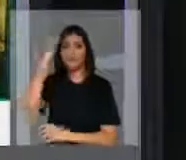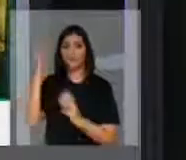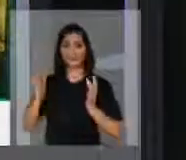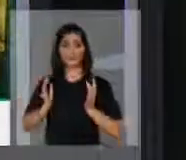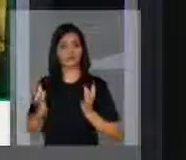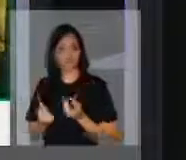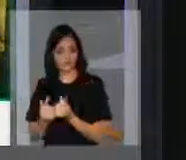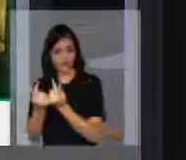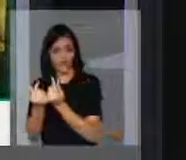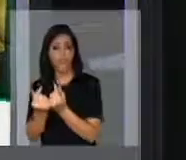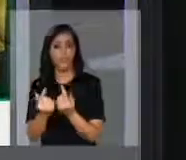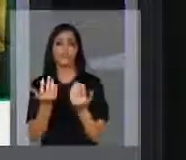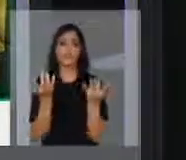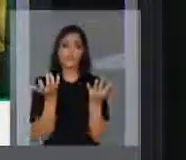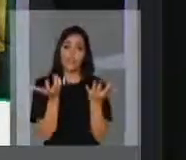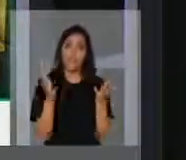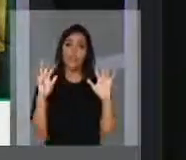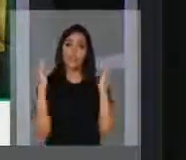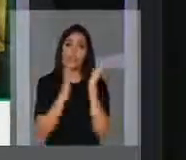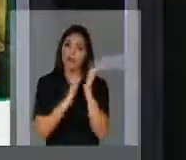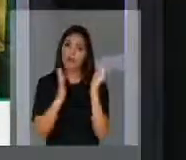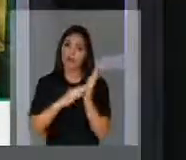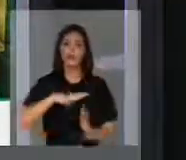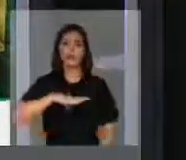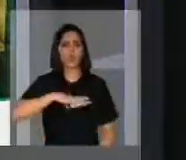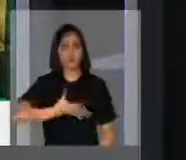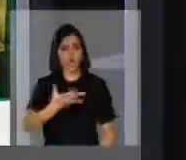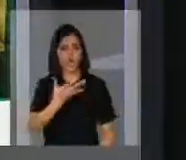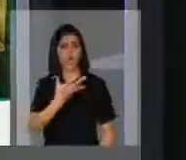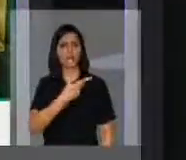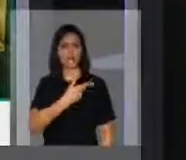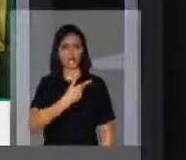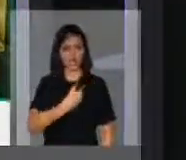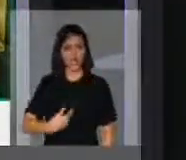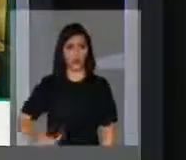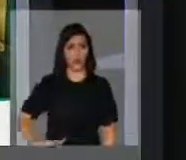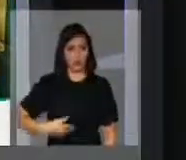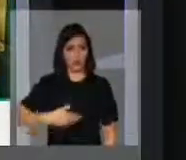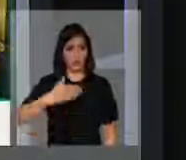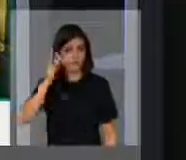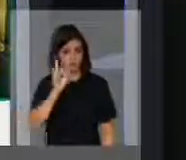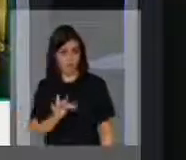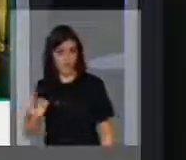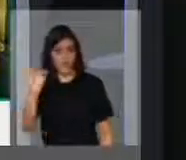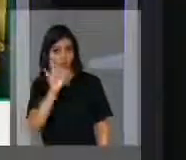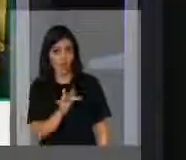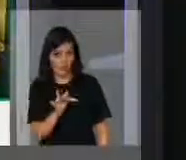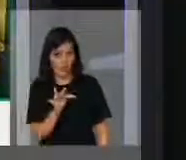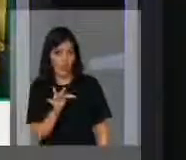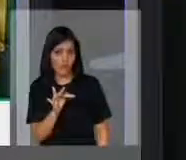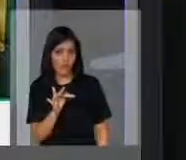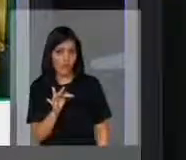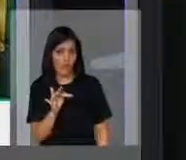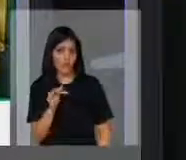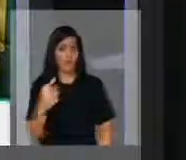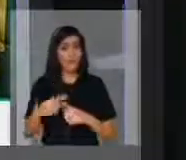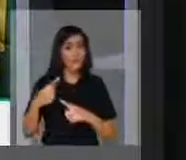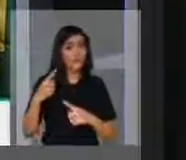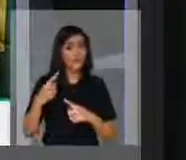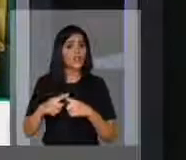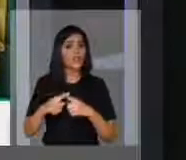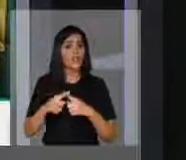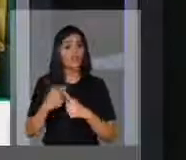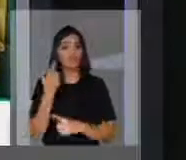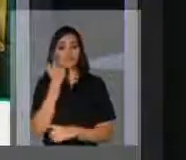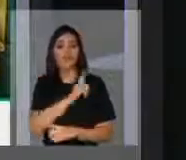coragem do governo federal em estar entrando neste assunto. O